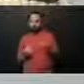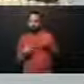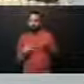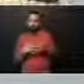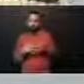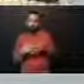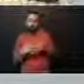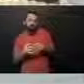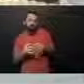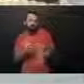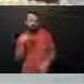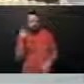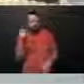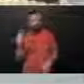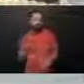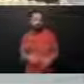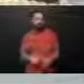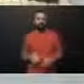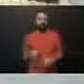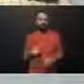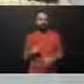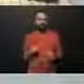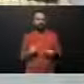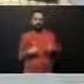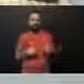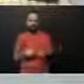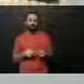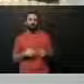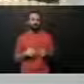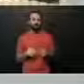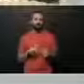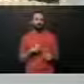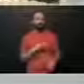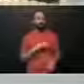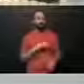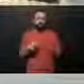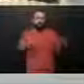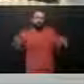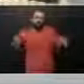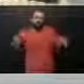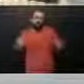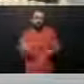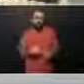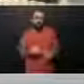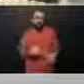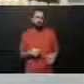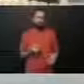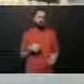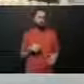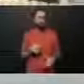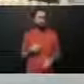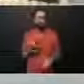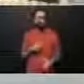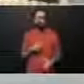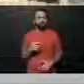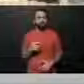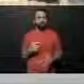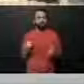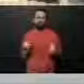um pouquinho pela quantidade, é um numeral maior, mas o importante é não desistir.